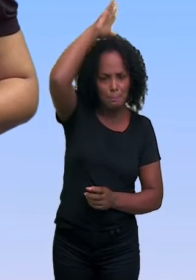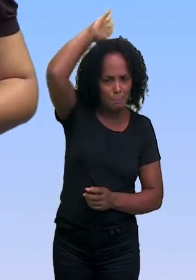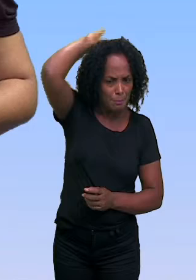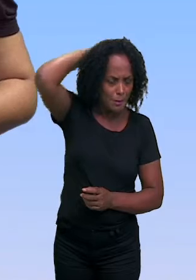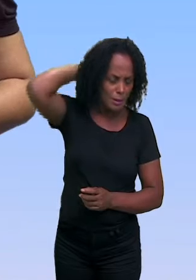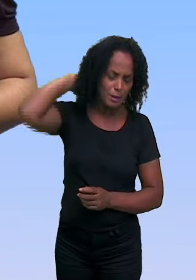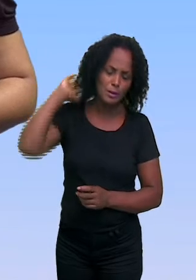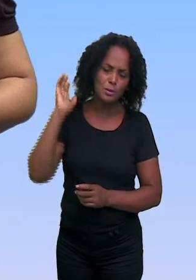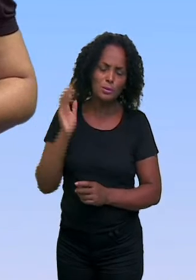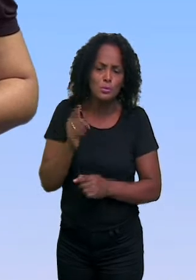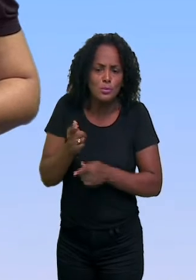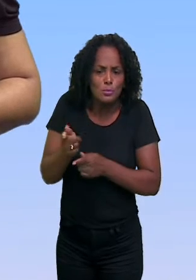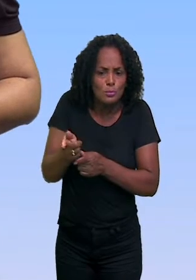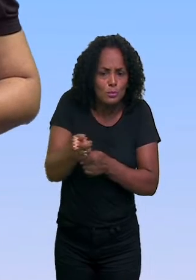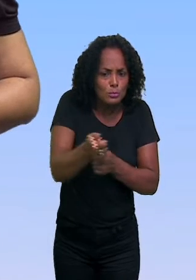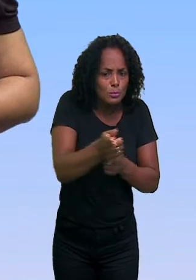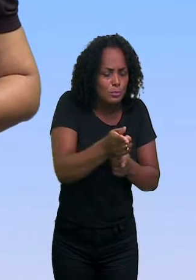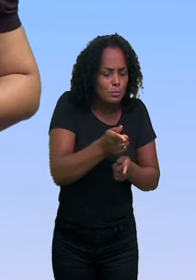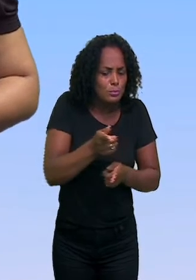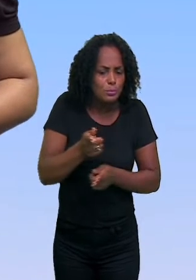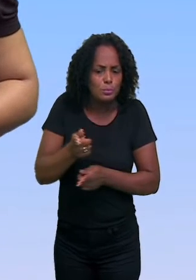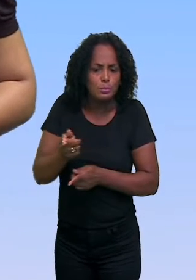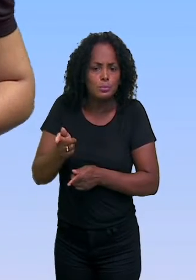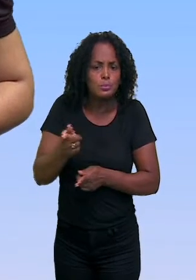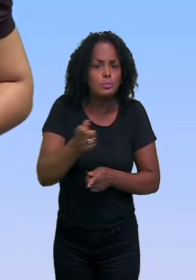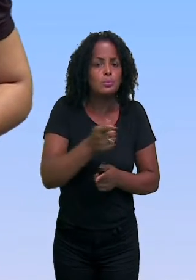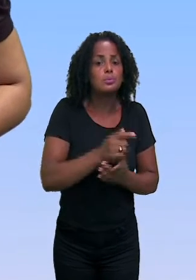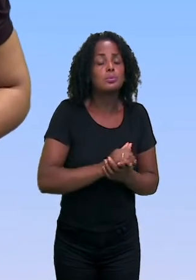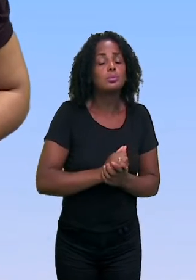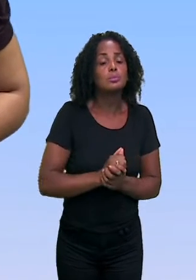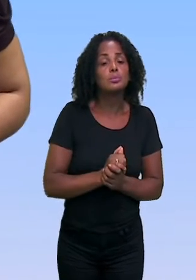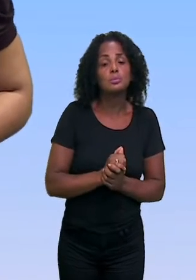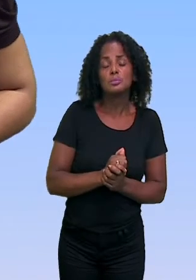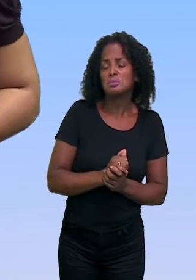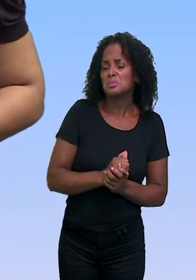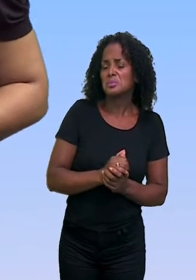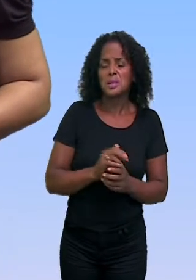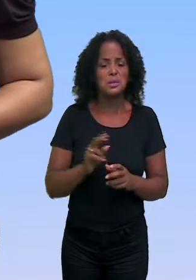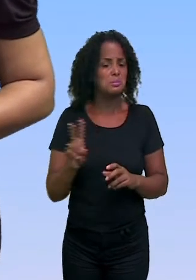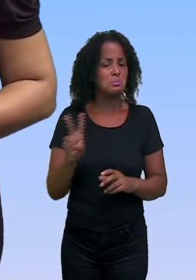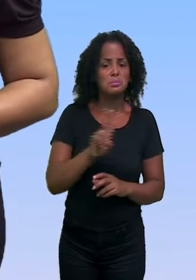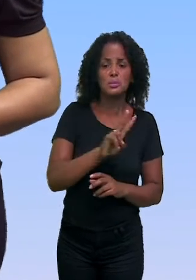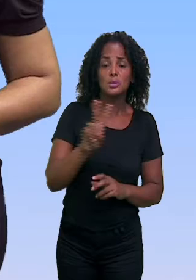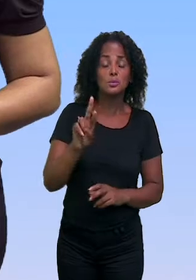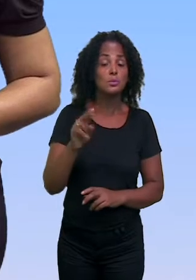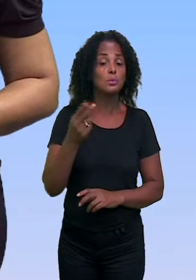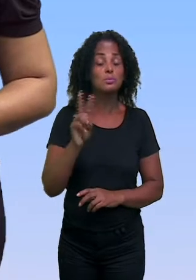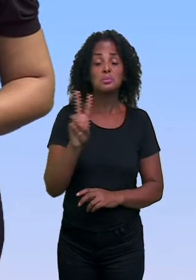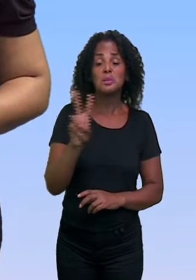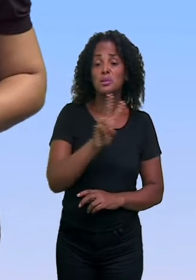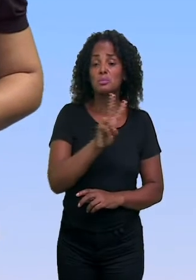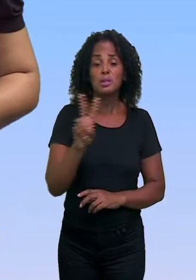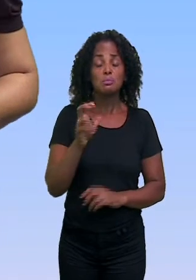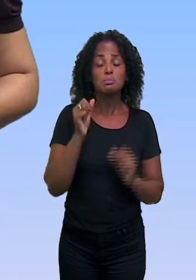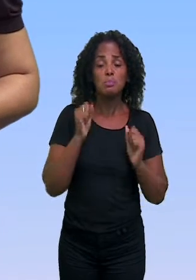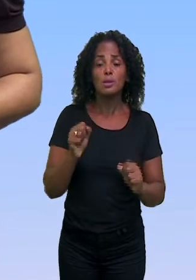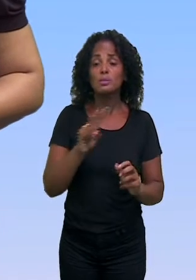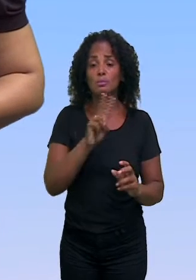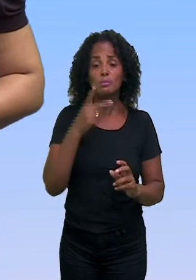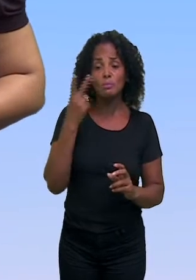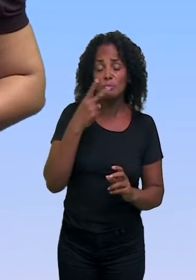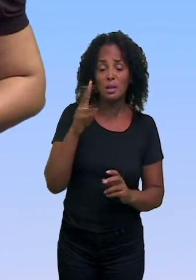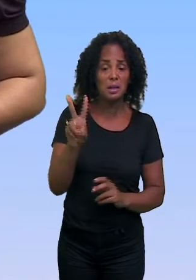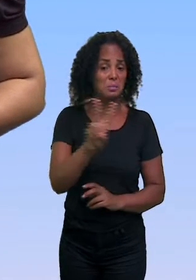em inglês Nós temos duas formas de dizer isso aí tá fire fire o Firewall Man